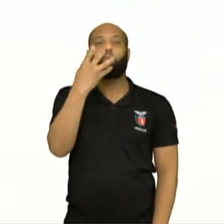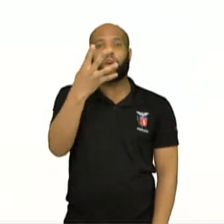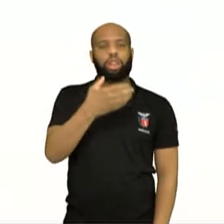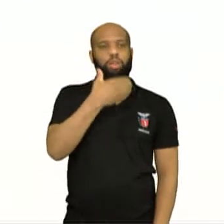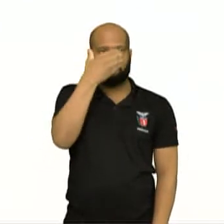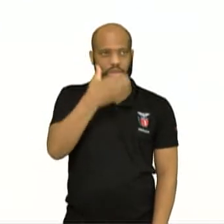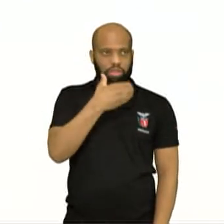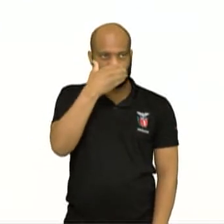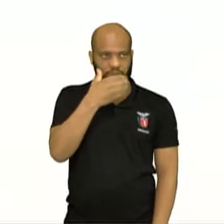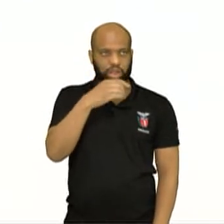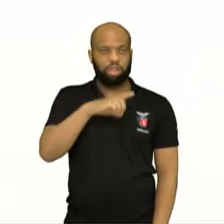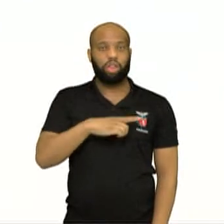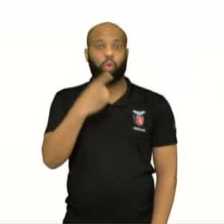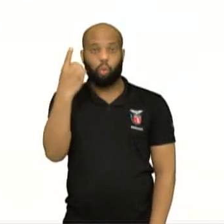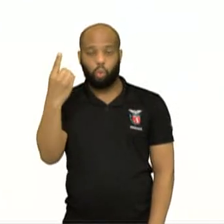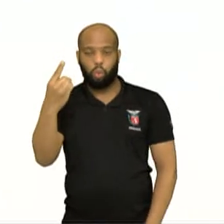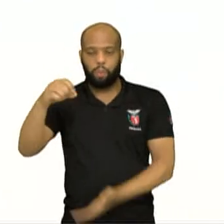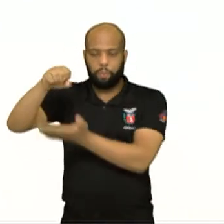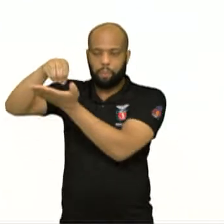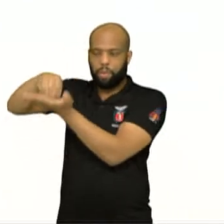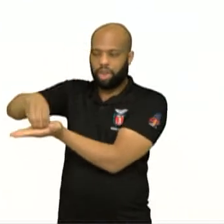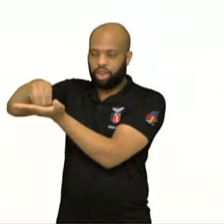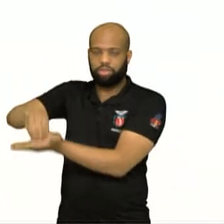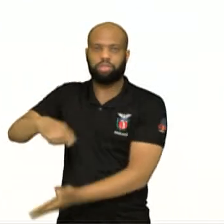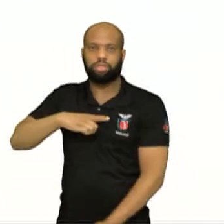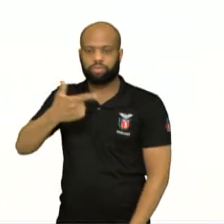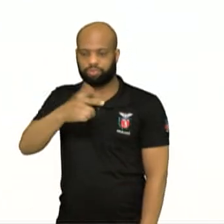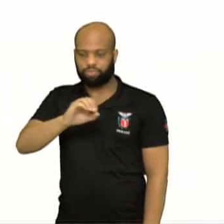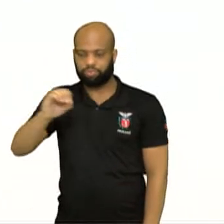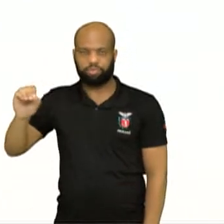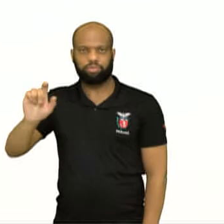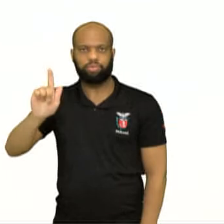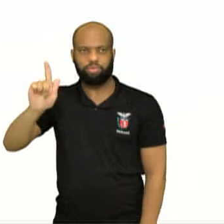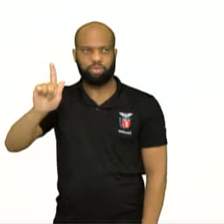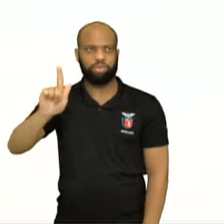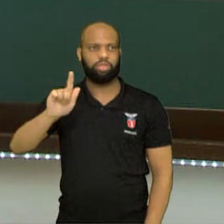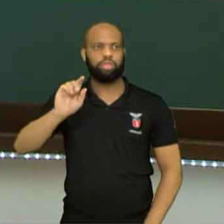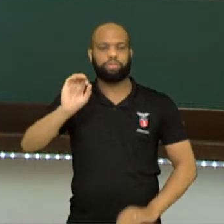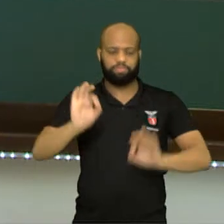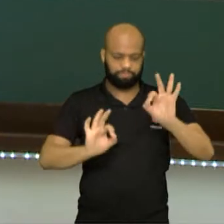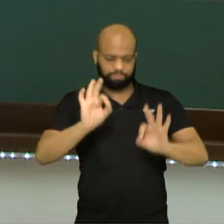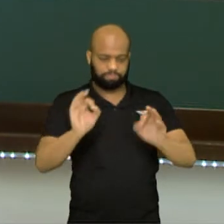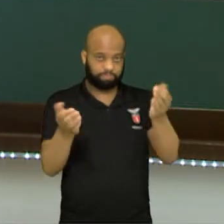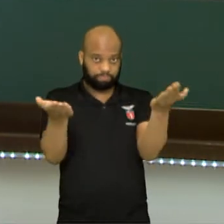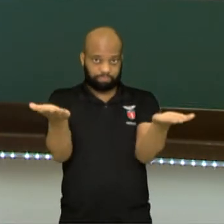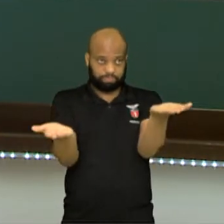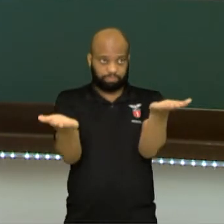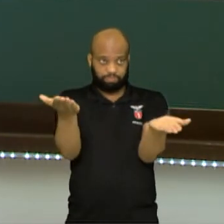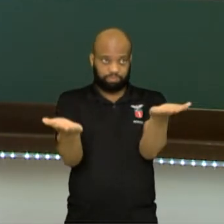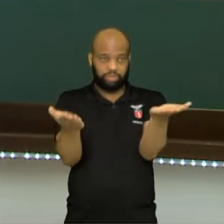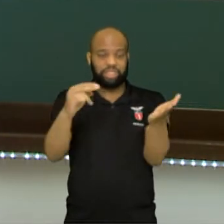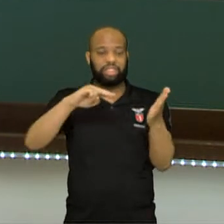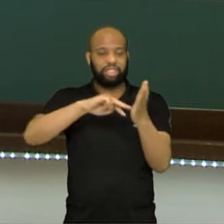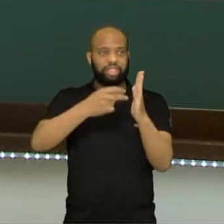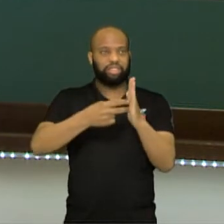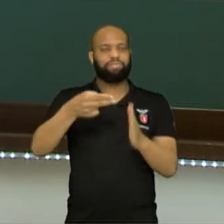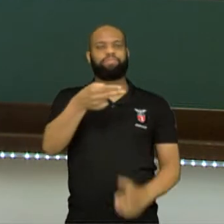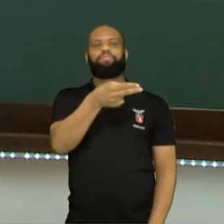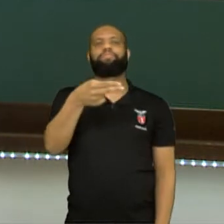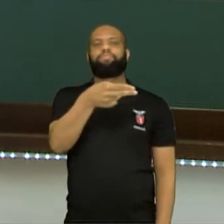4 maçãs e um peso de 200 gramas. Como eles estão equilibrados, isso aqui representa